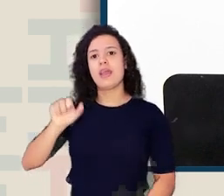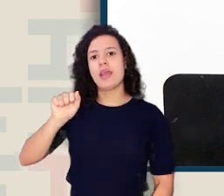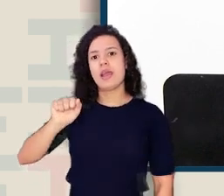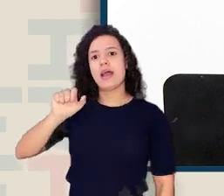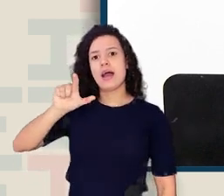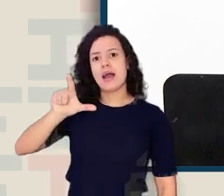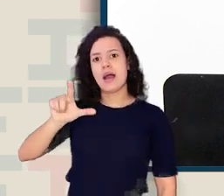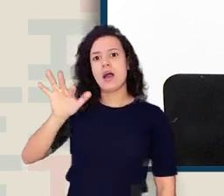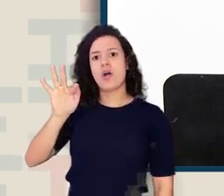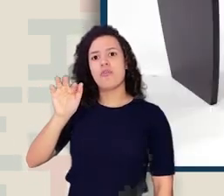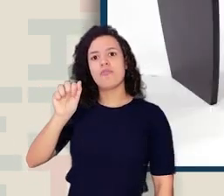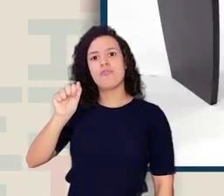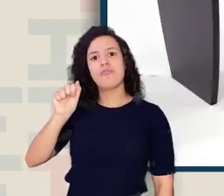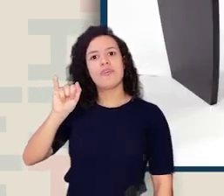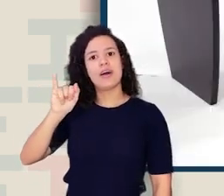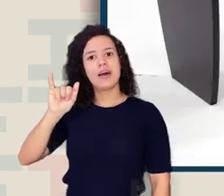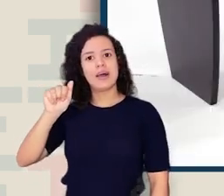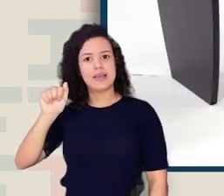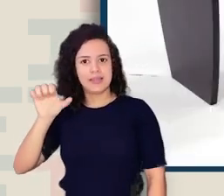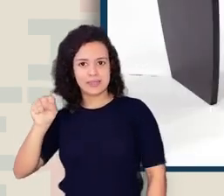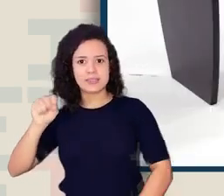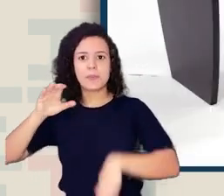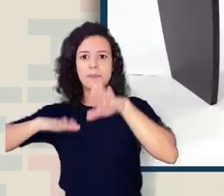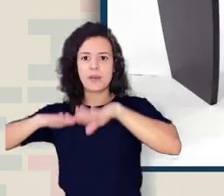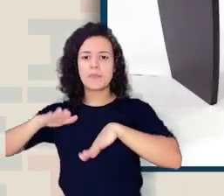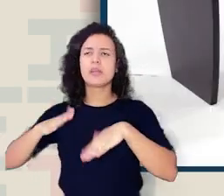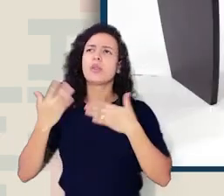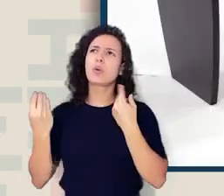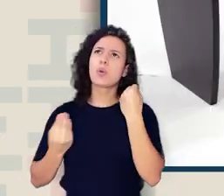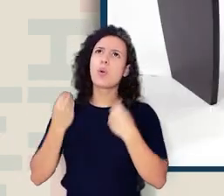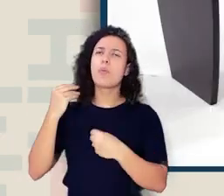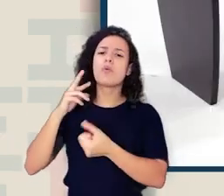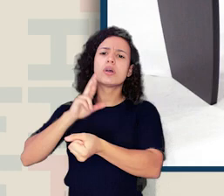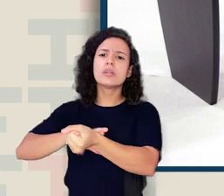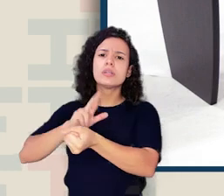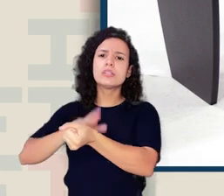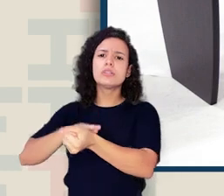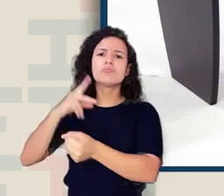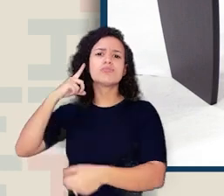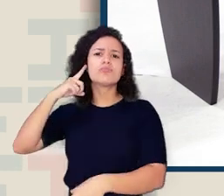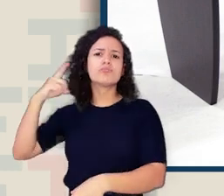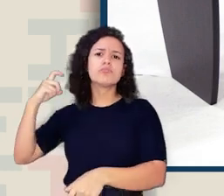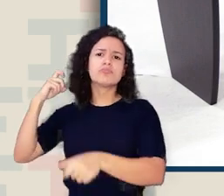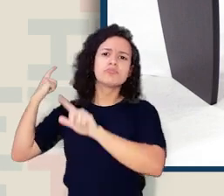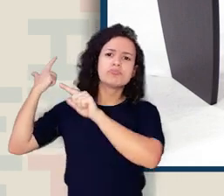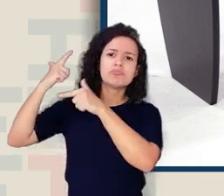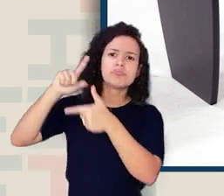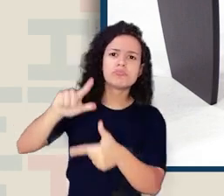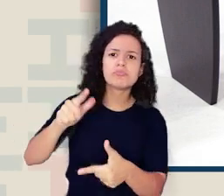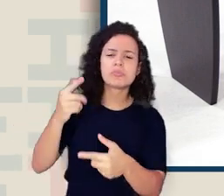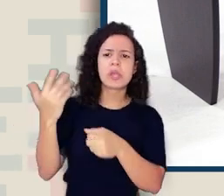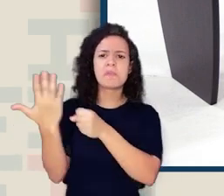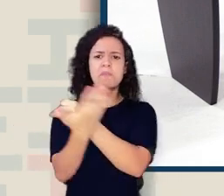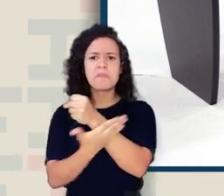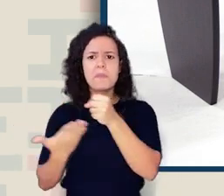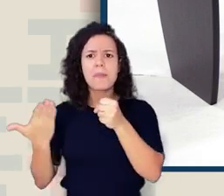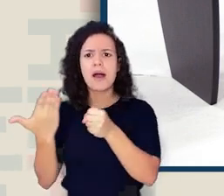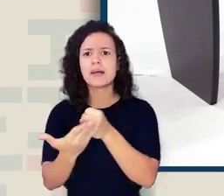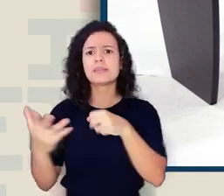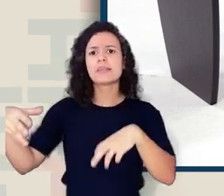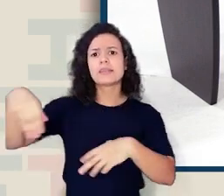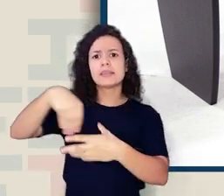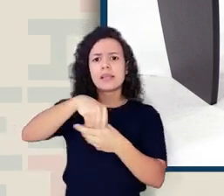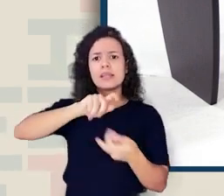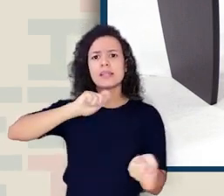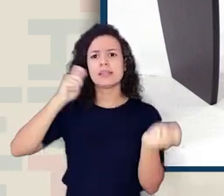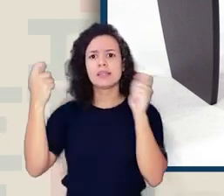por quem? Pelas alfaias. Então é pensarmos como esses toques tradicionais, ou esses DNAs, eles